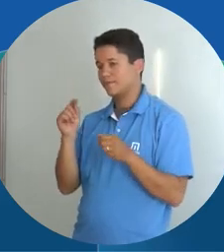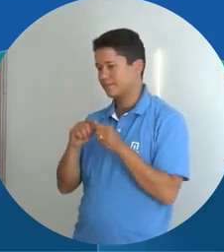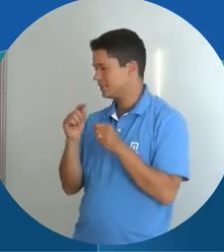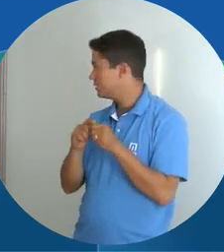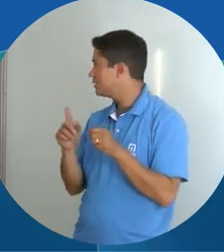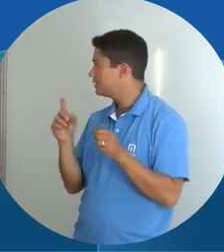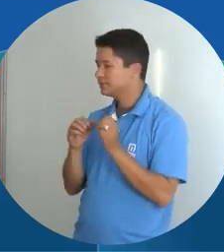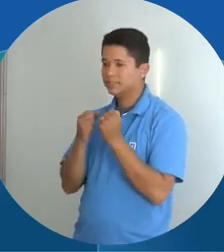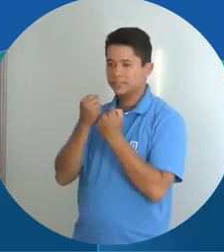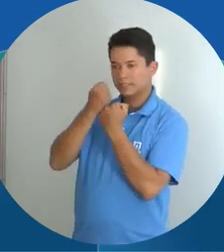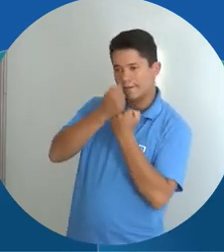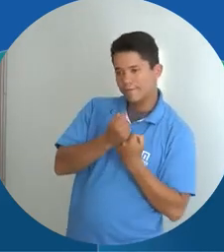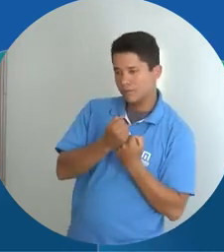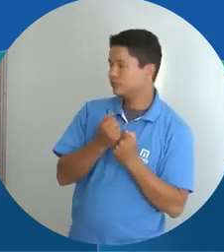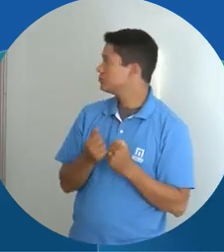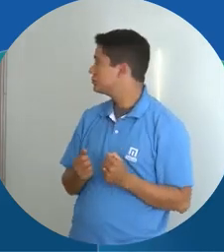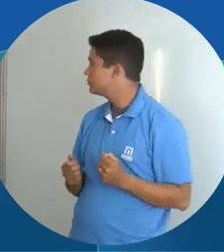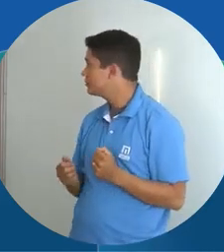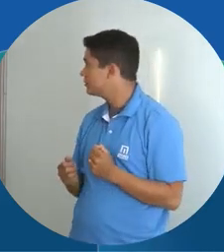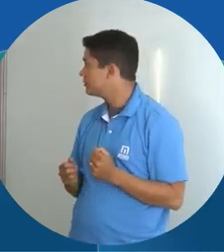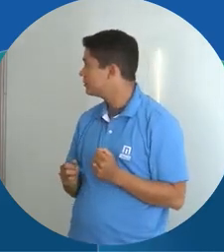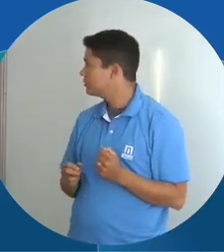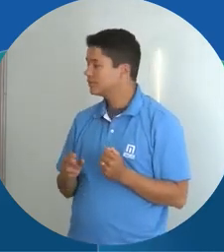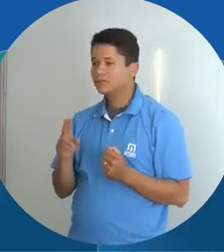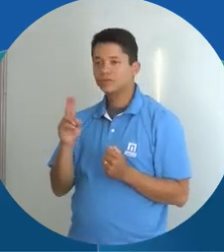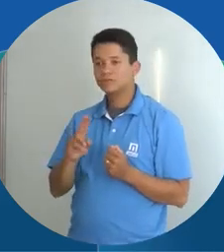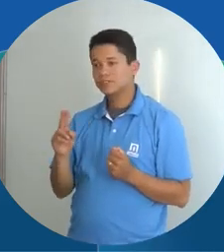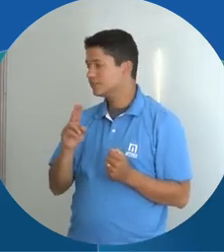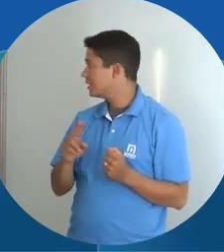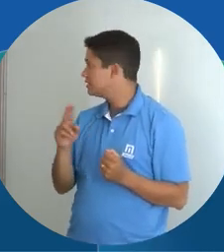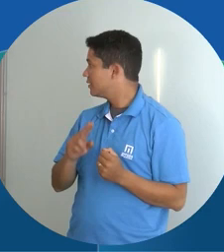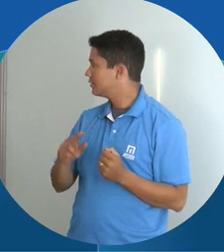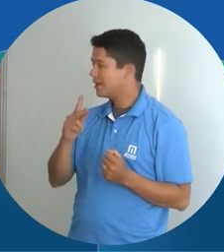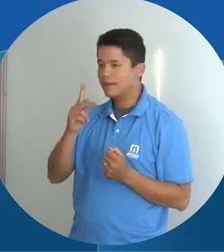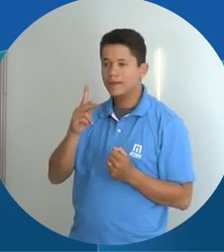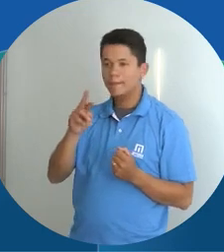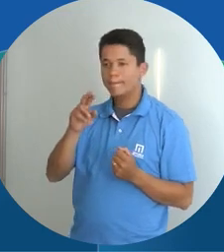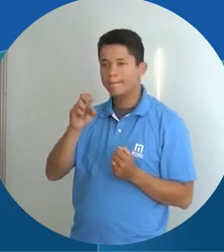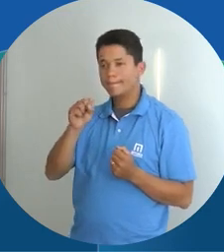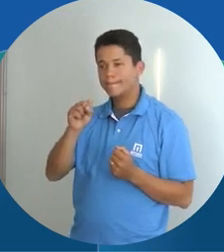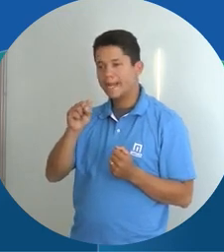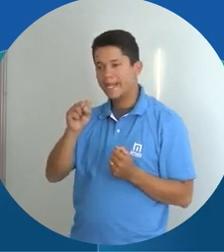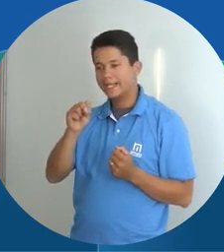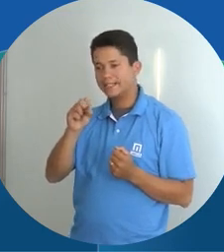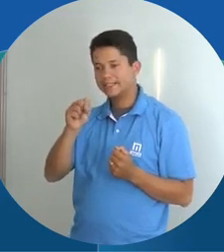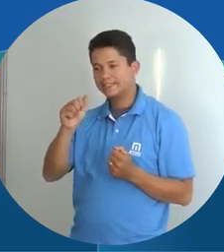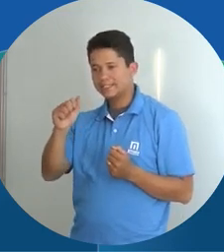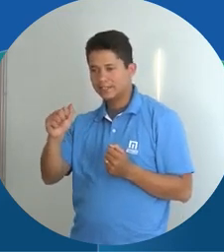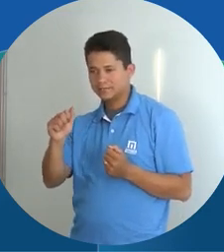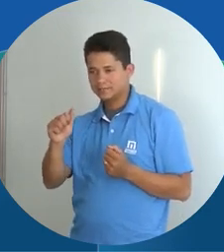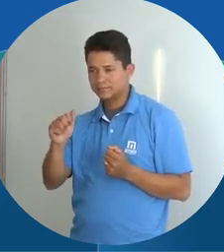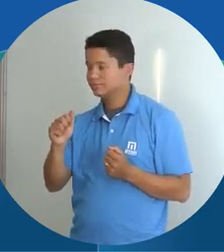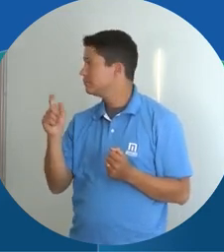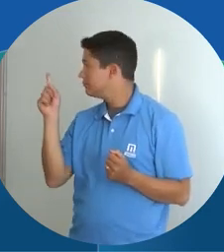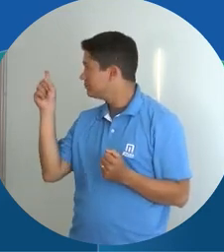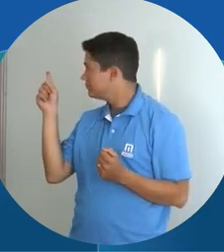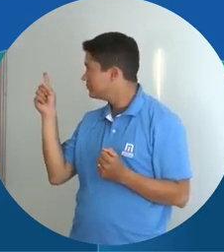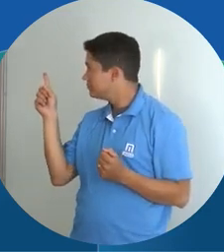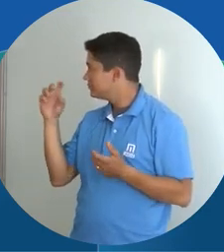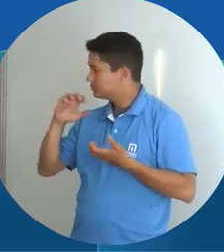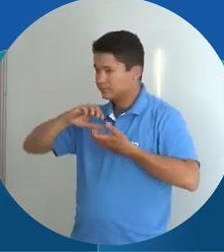Mas a utilização da pressa e dos equipamentos de pequeno porte, né, que mais para frente acho que a gente tem fotos e o pessoal vai mostrar também,